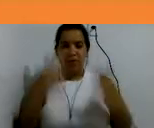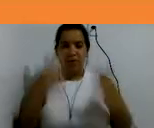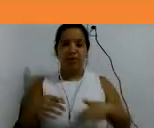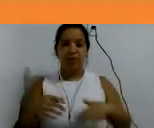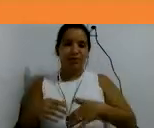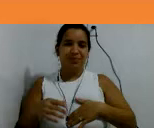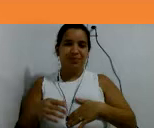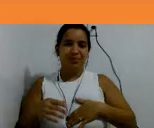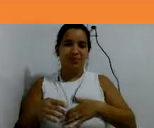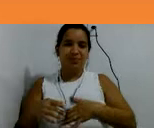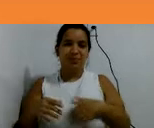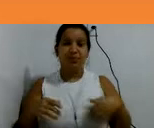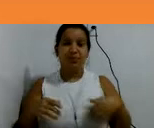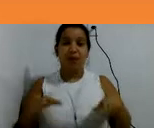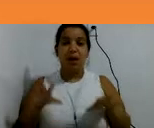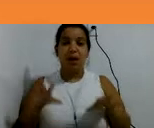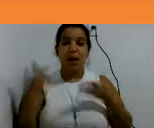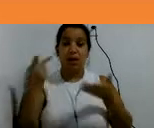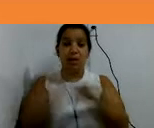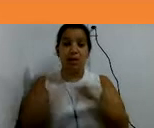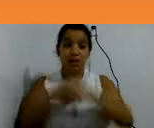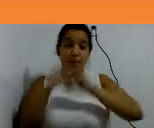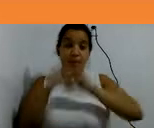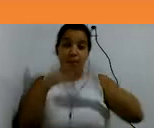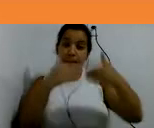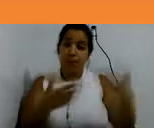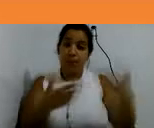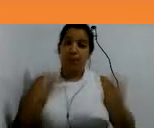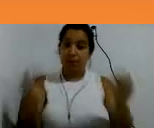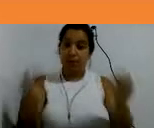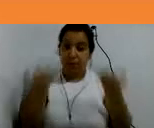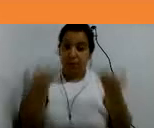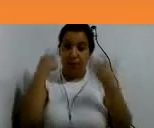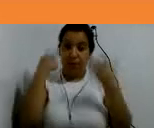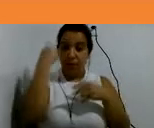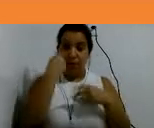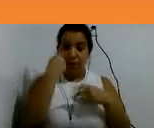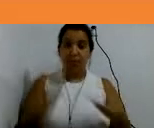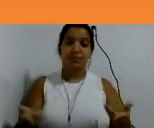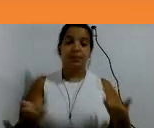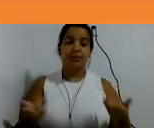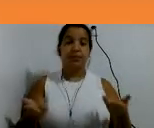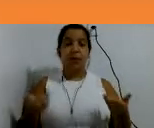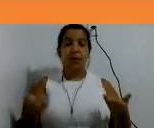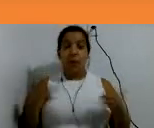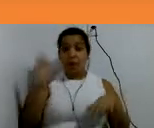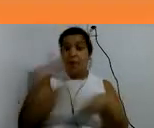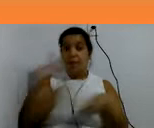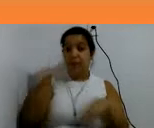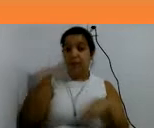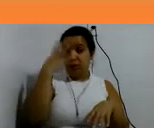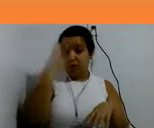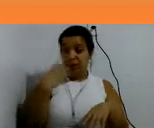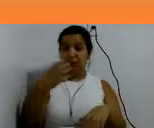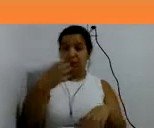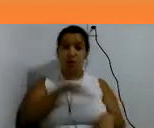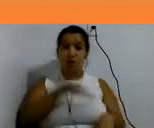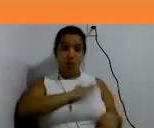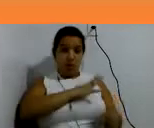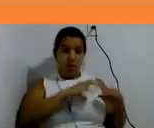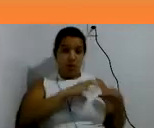gente acaba gerando um processo inflamatório ali. E na fase crônica, a gente tem a forma cardíaca, que é